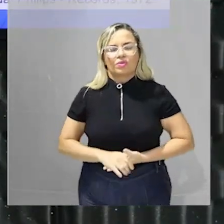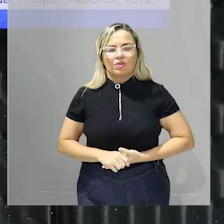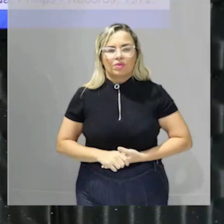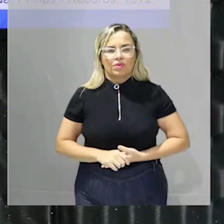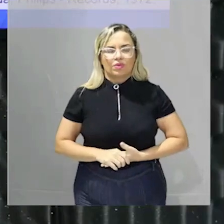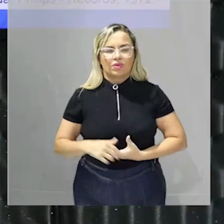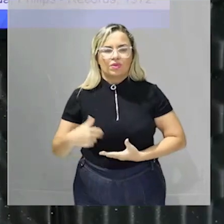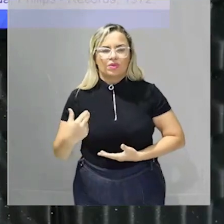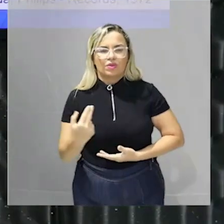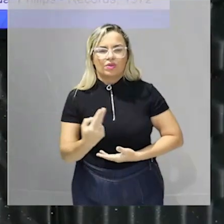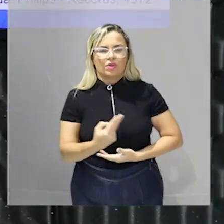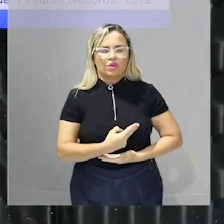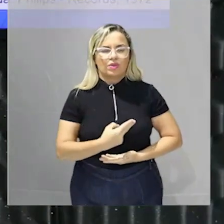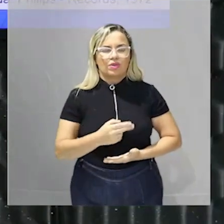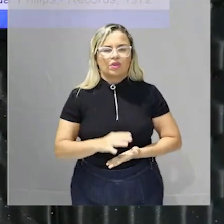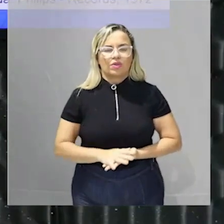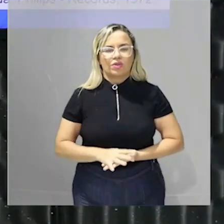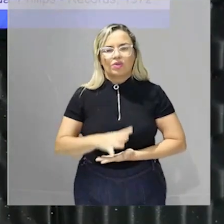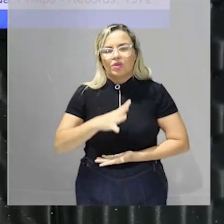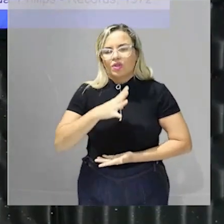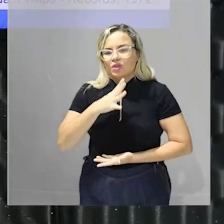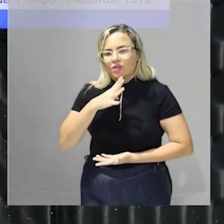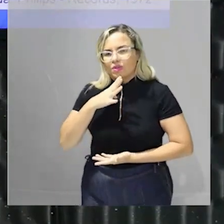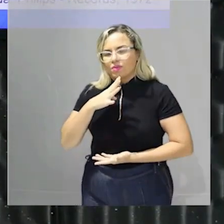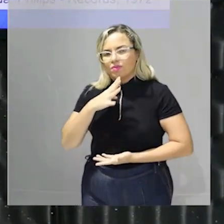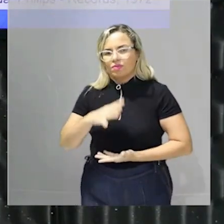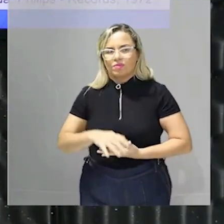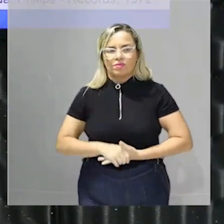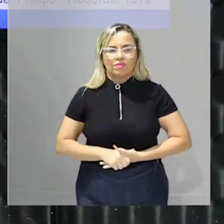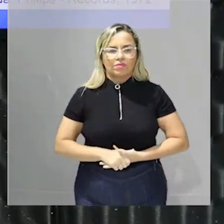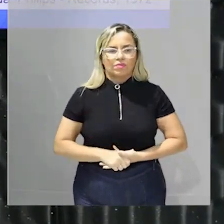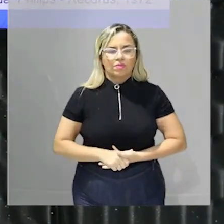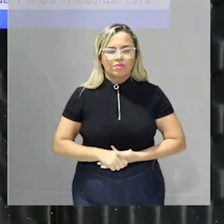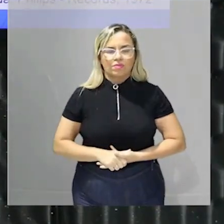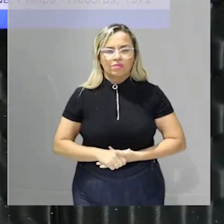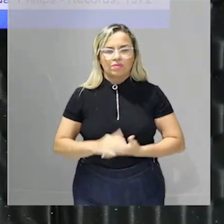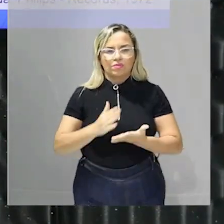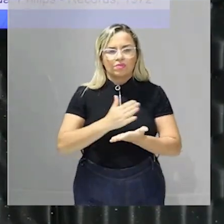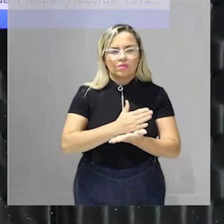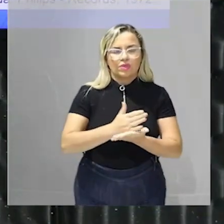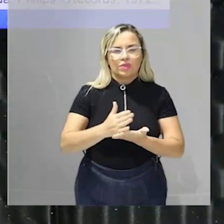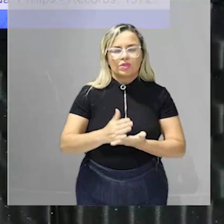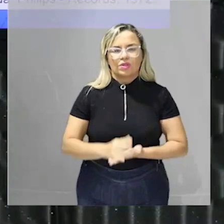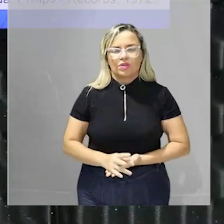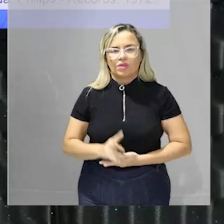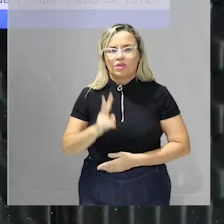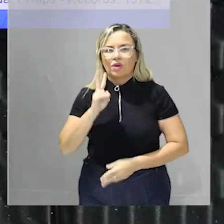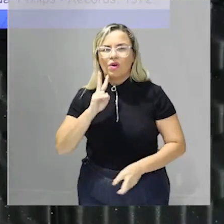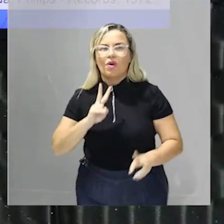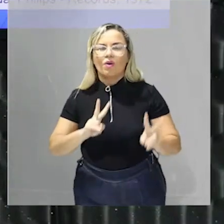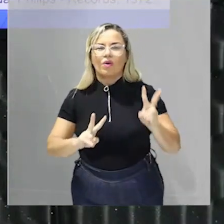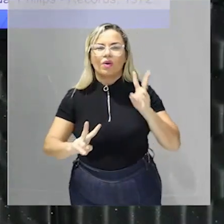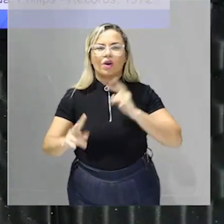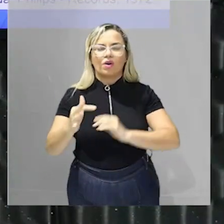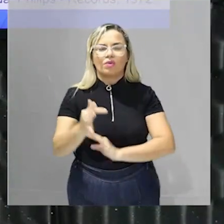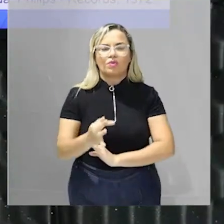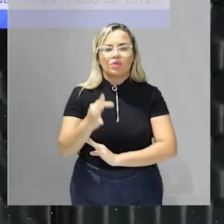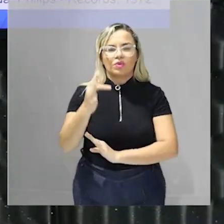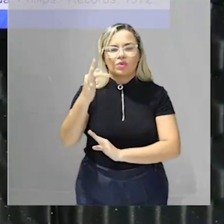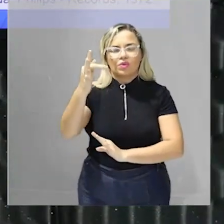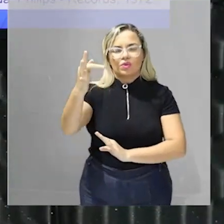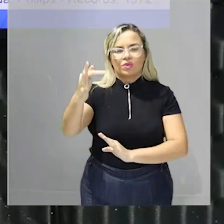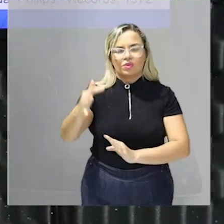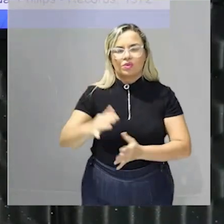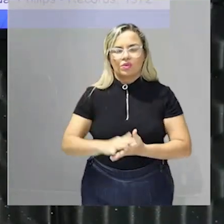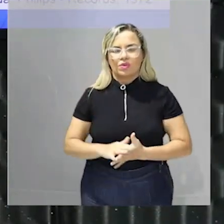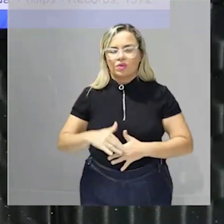assim nós nos reconhecemos, né? Começamos a olhar adiante